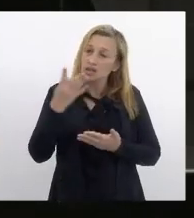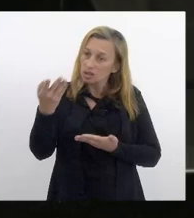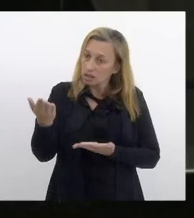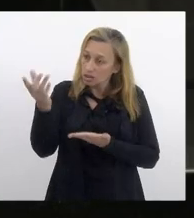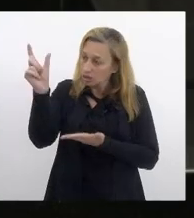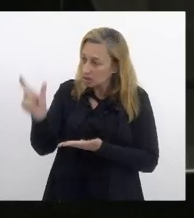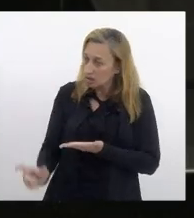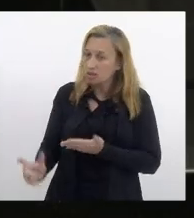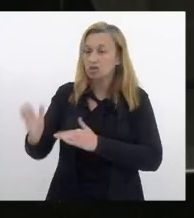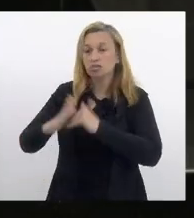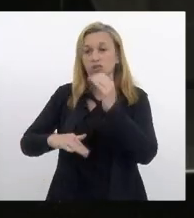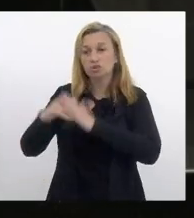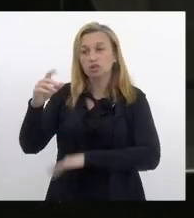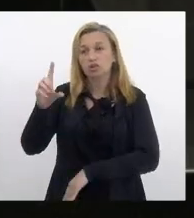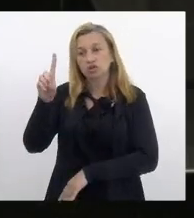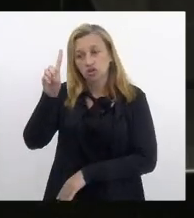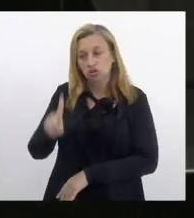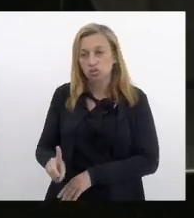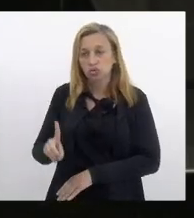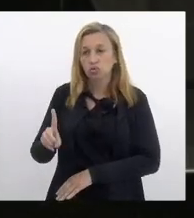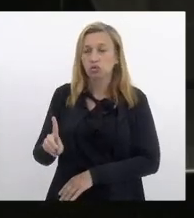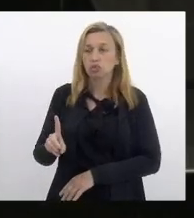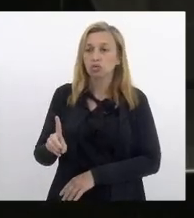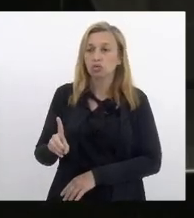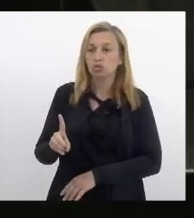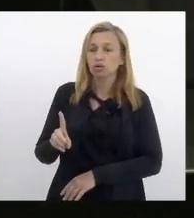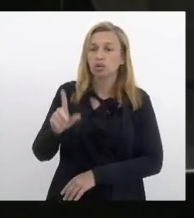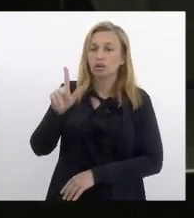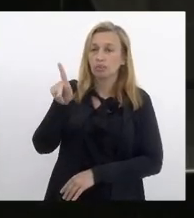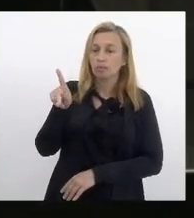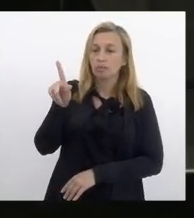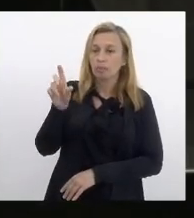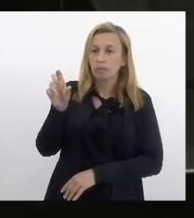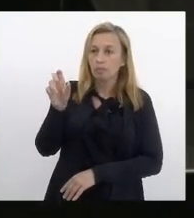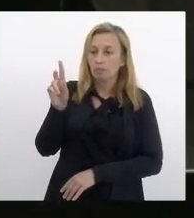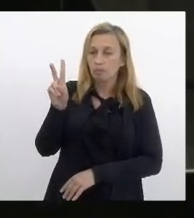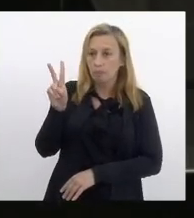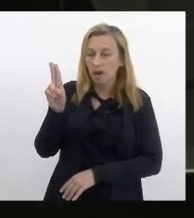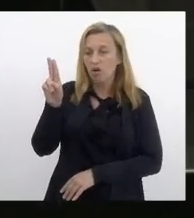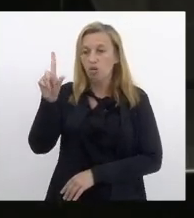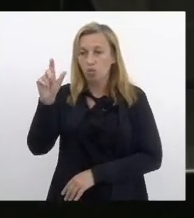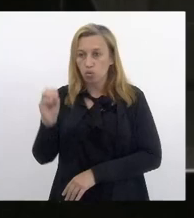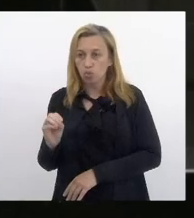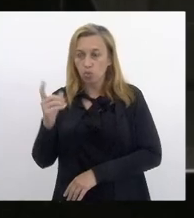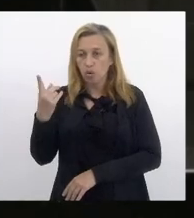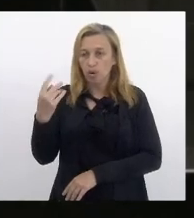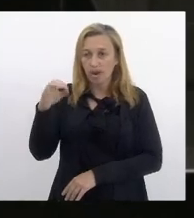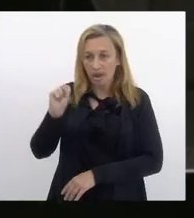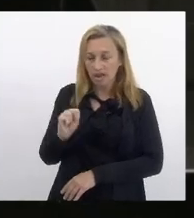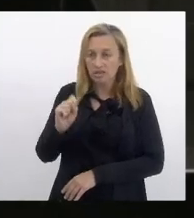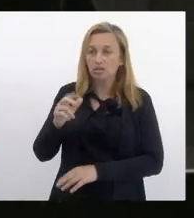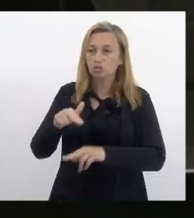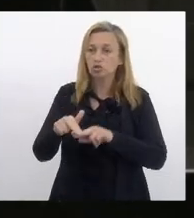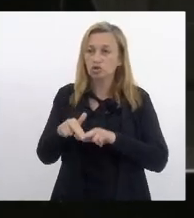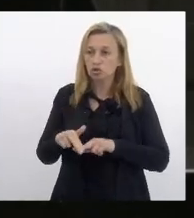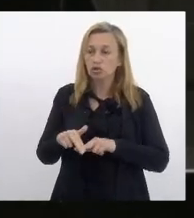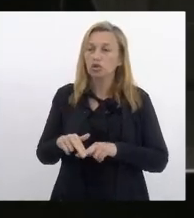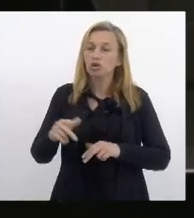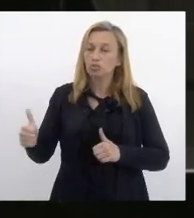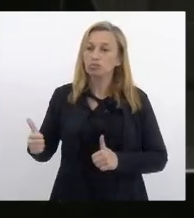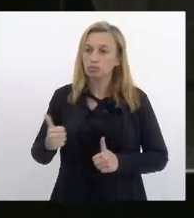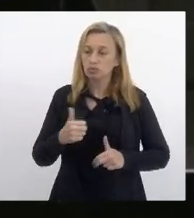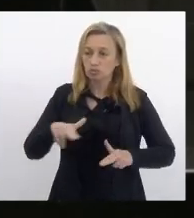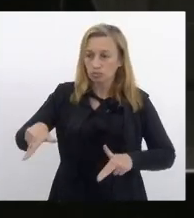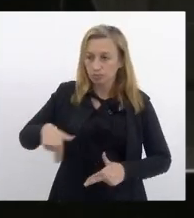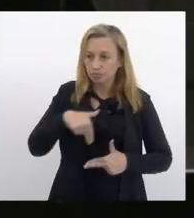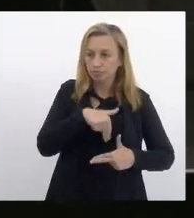ao diretor do Hospital Carlos Chagas, Dr. Paulo Reis. Então, essa é uma das razões pelas quais eu ocupo a